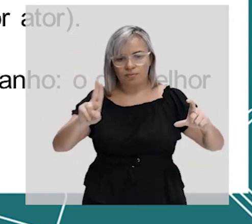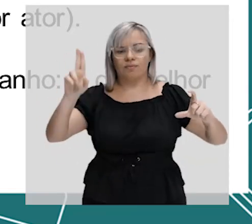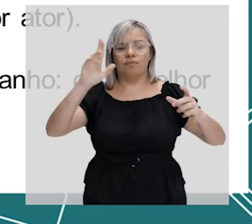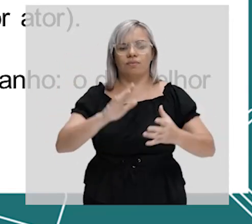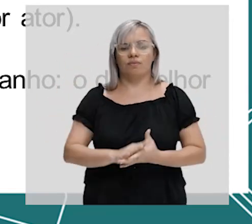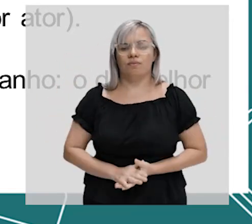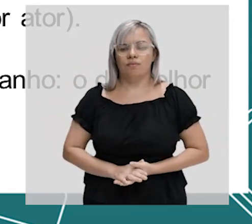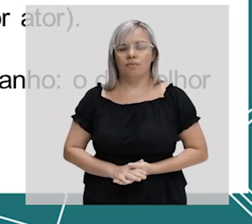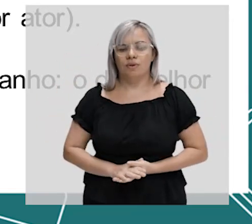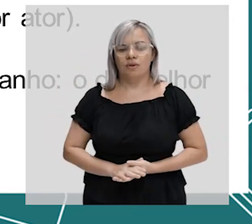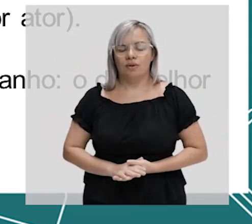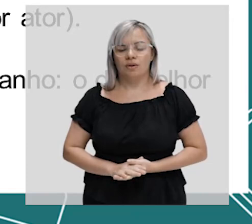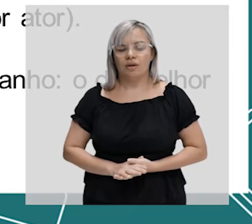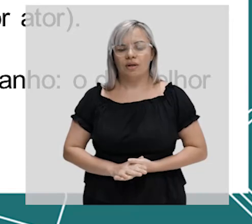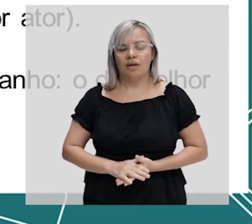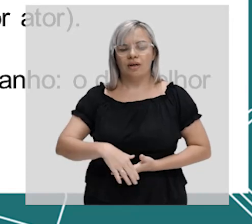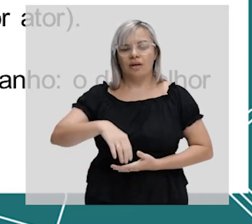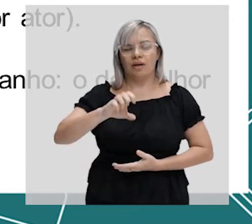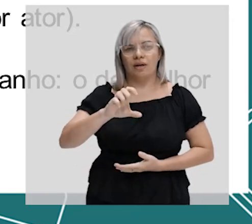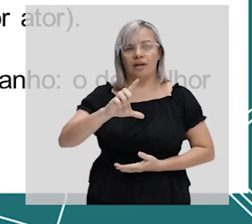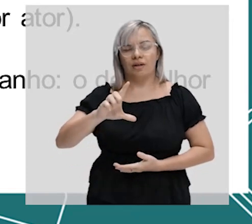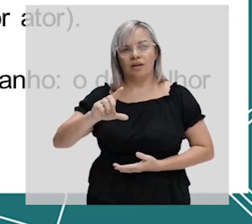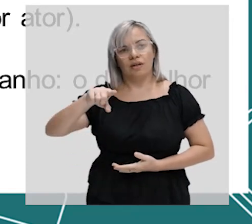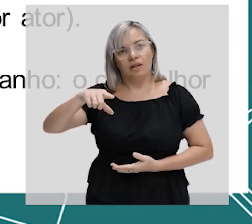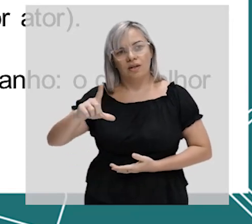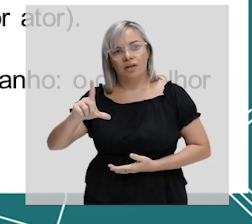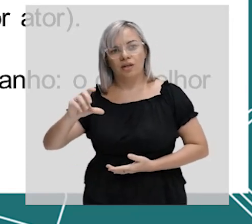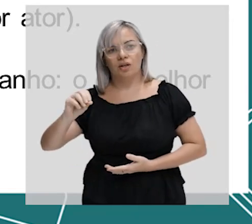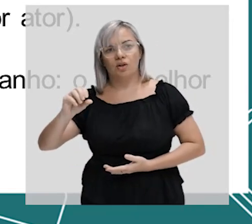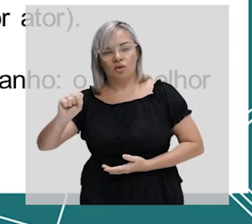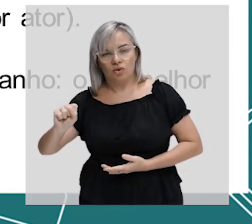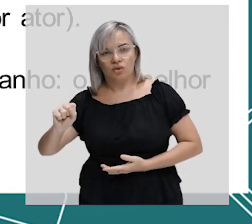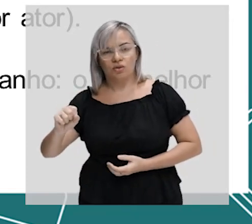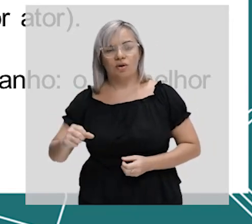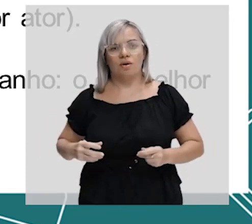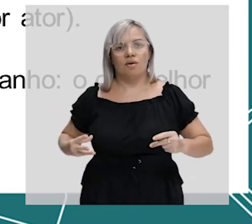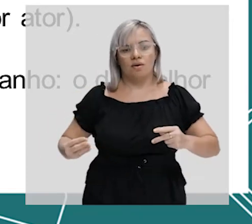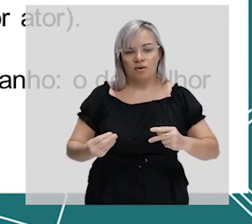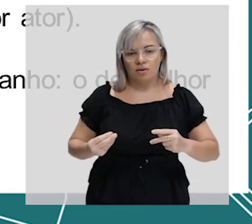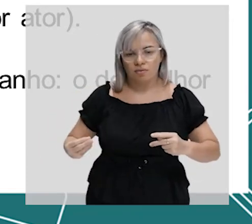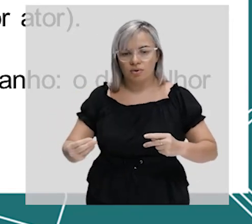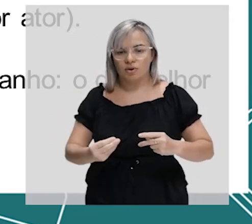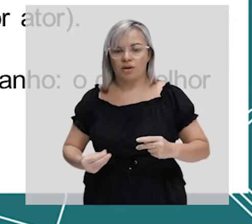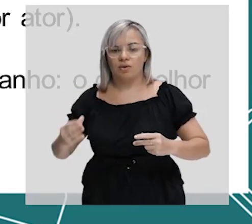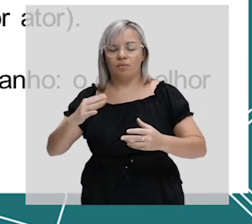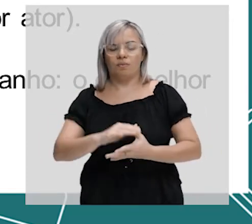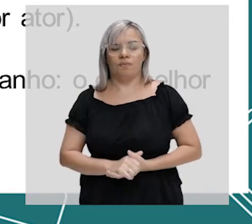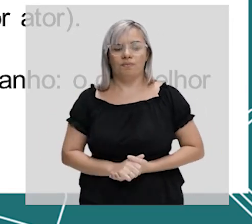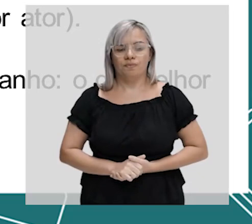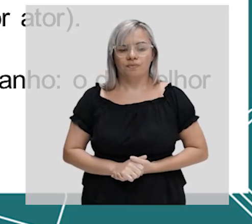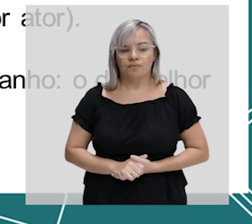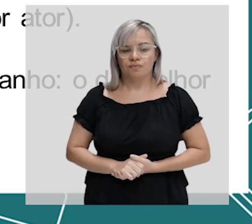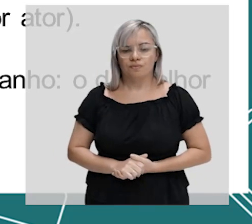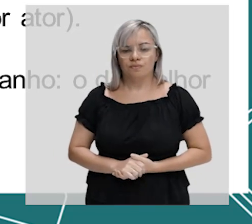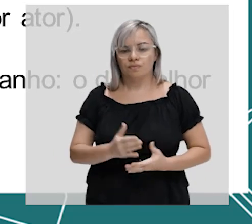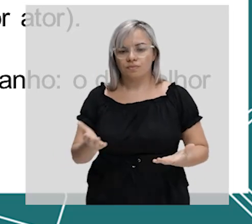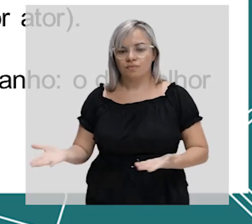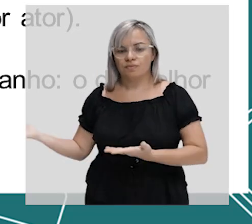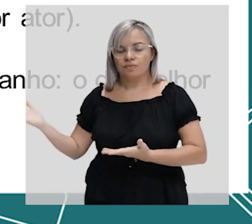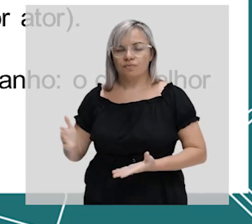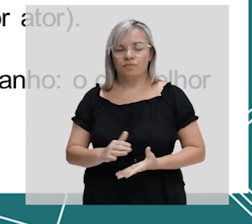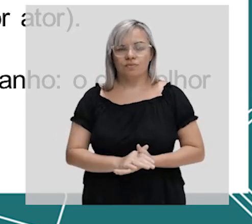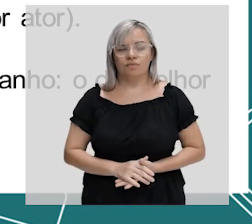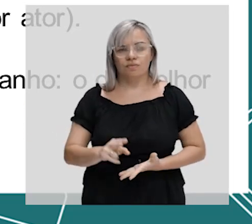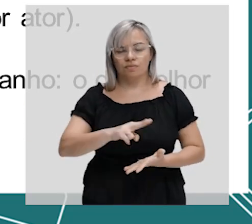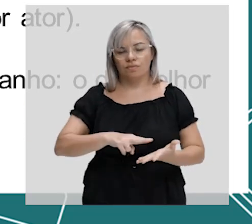el e los para plural. El móvel es nuevo. El